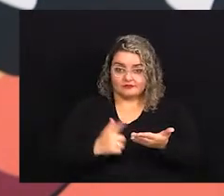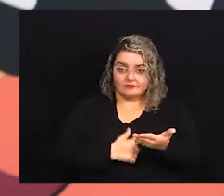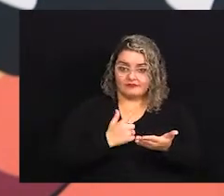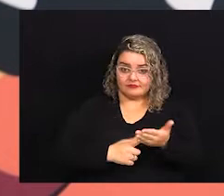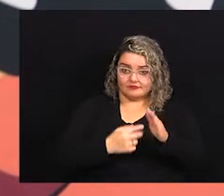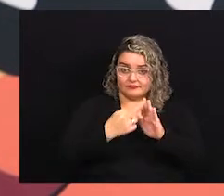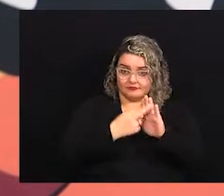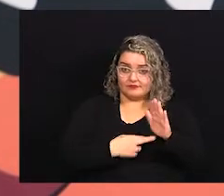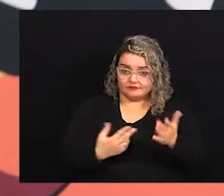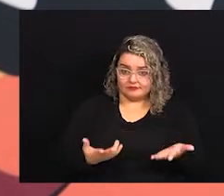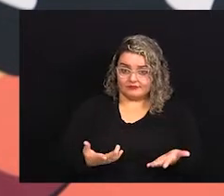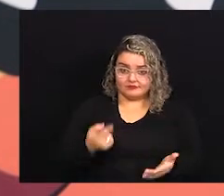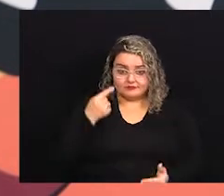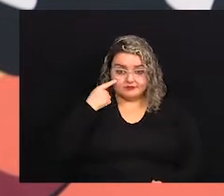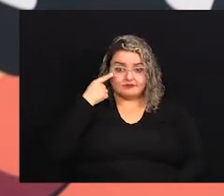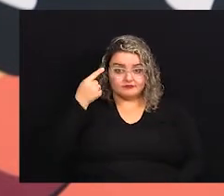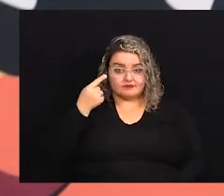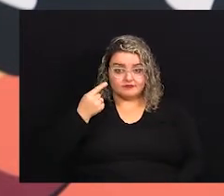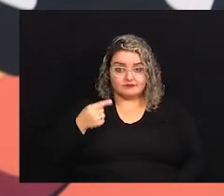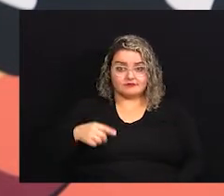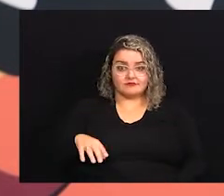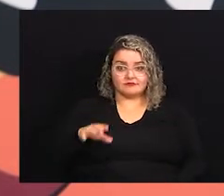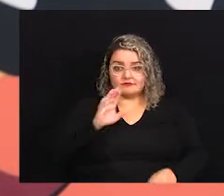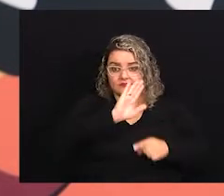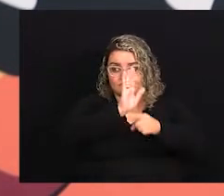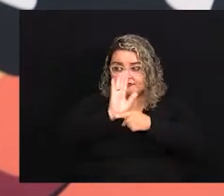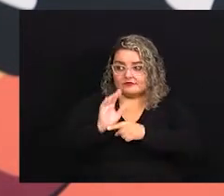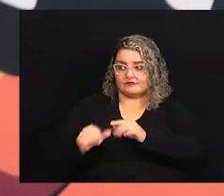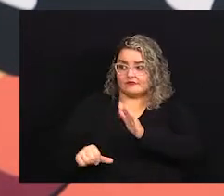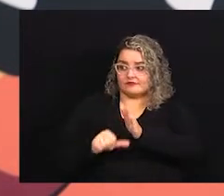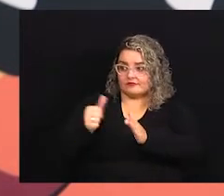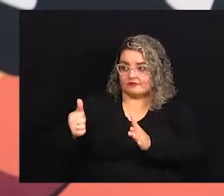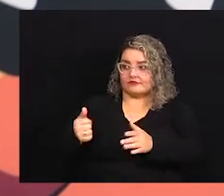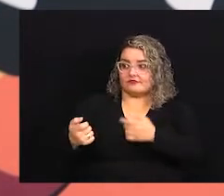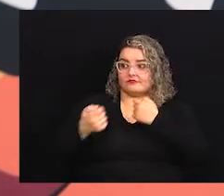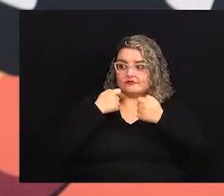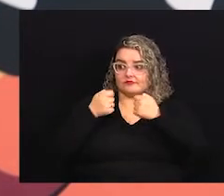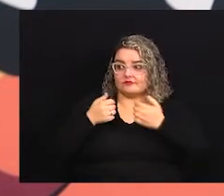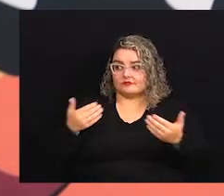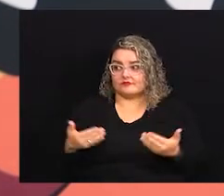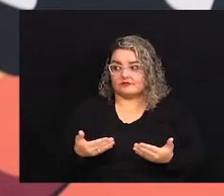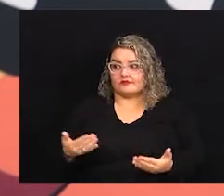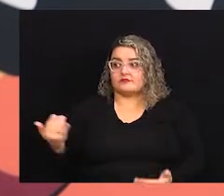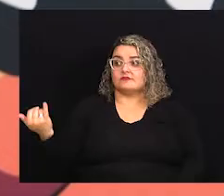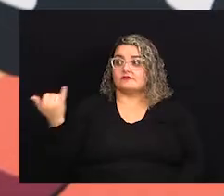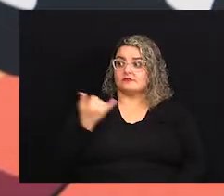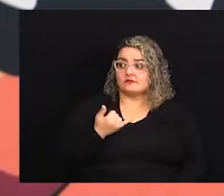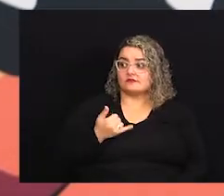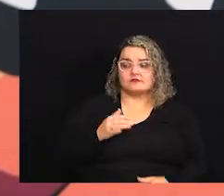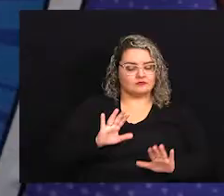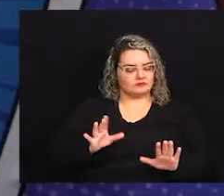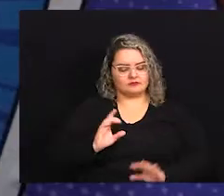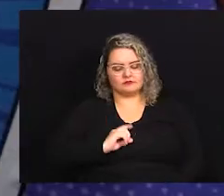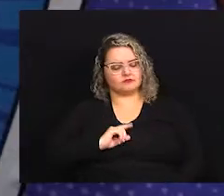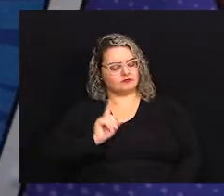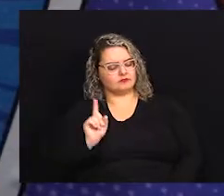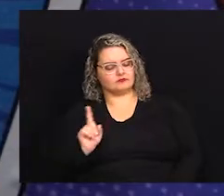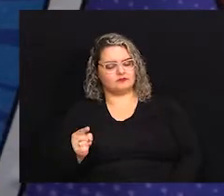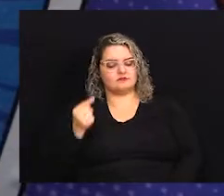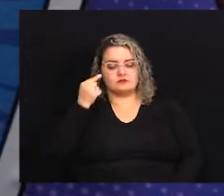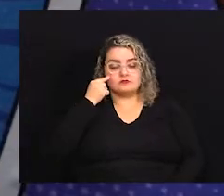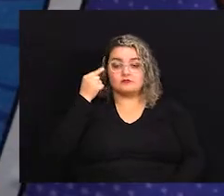livros roteirizando, né, pensando no audiovisual. A nossa primeira entrevistada de hoje disse que